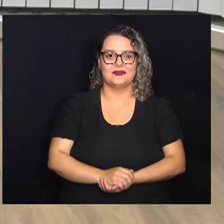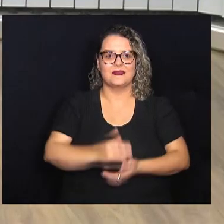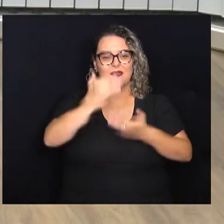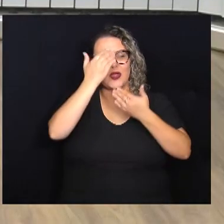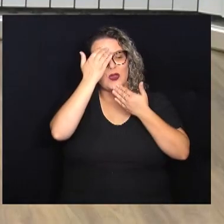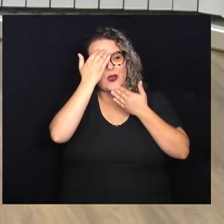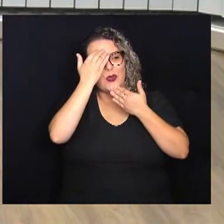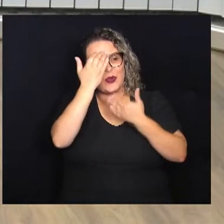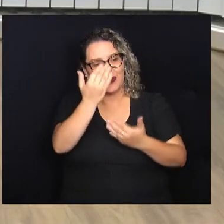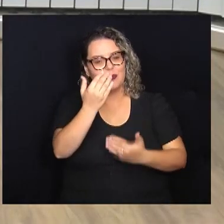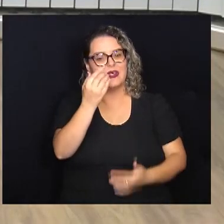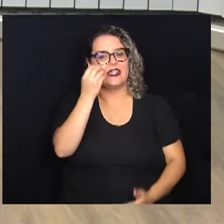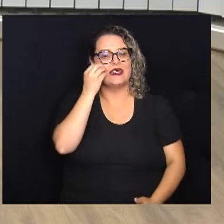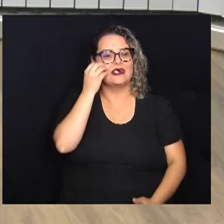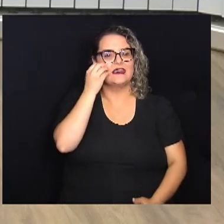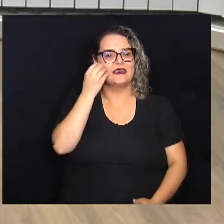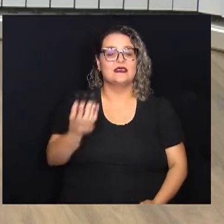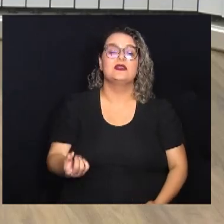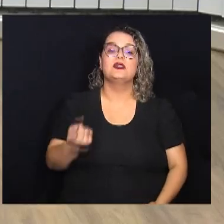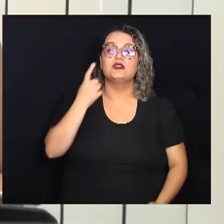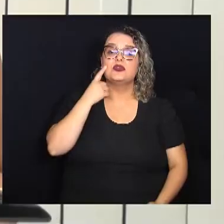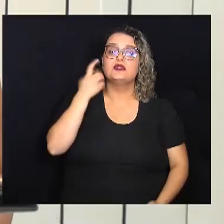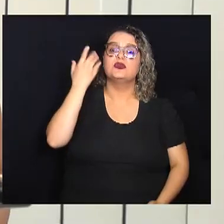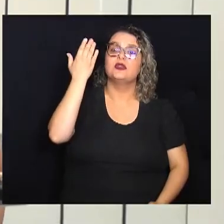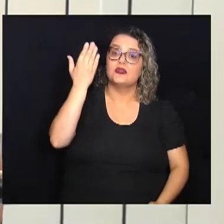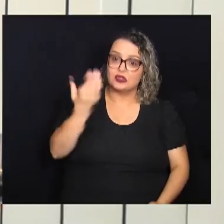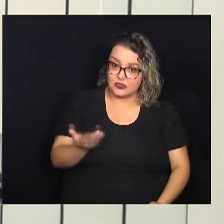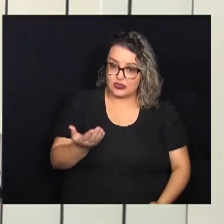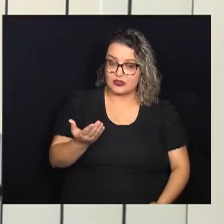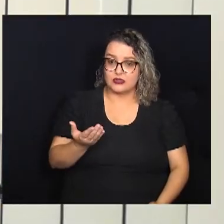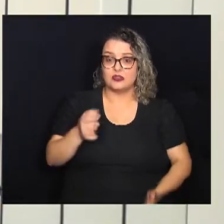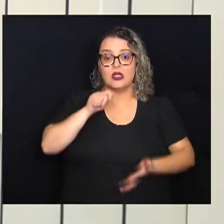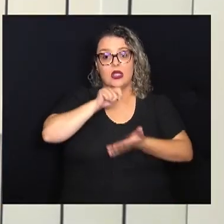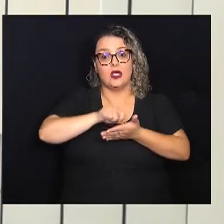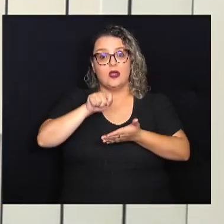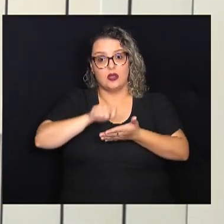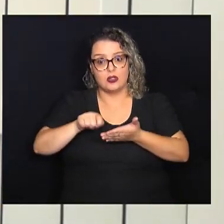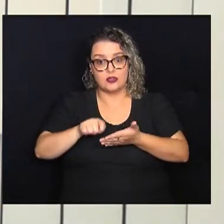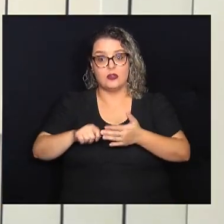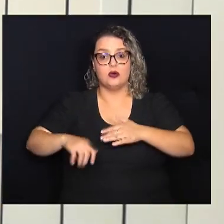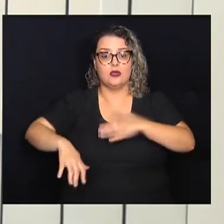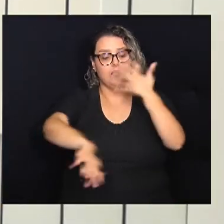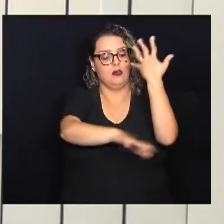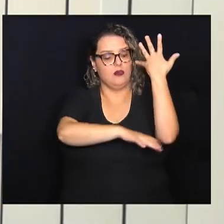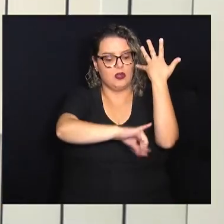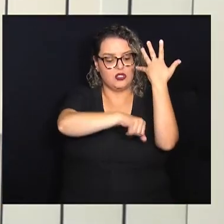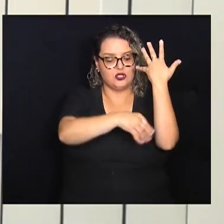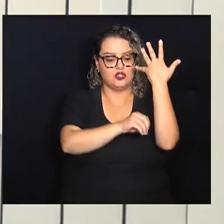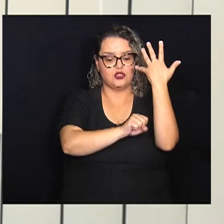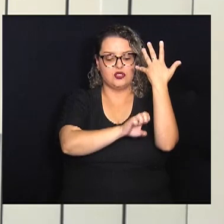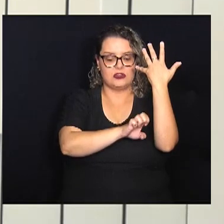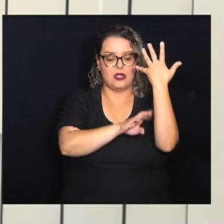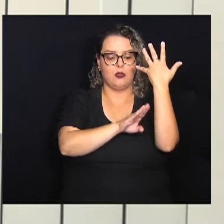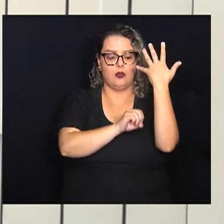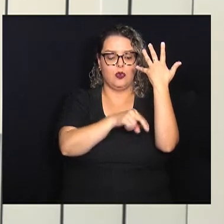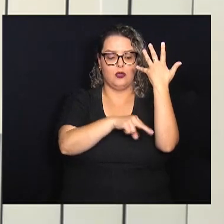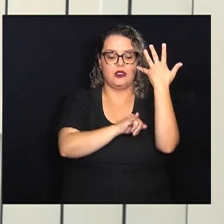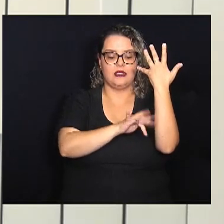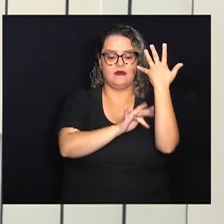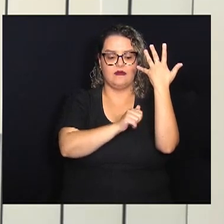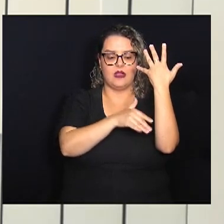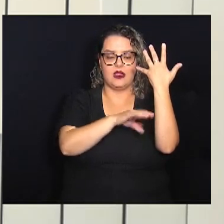Obrigada, André. Olha, então você anote aí, Praça José Bonifácio, que fica bem em frente à